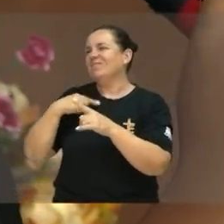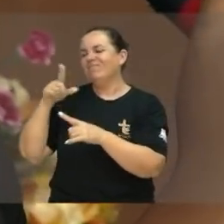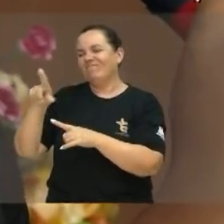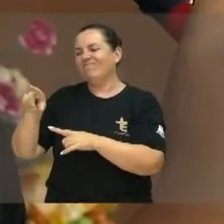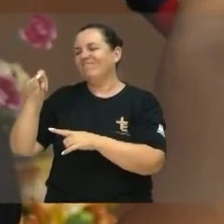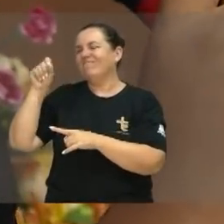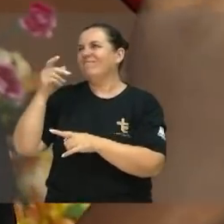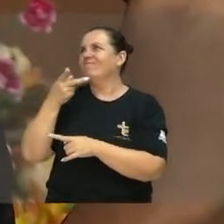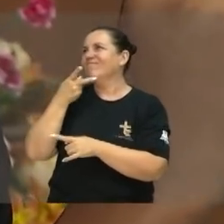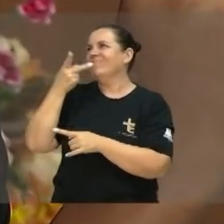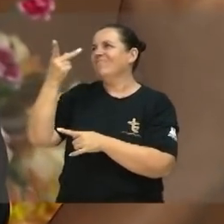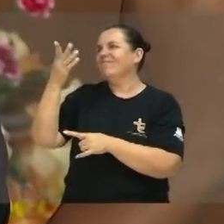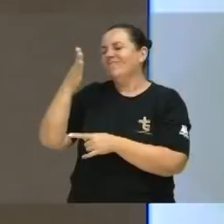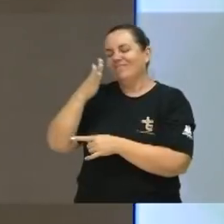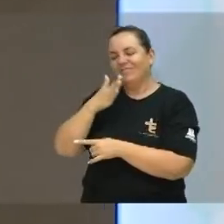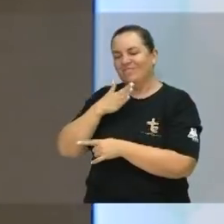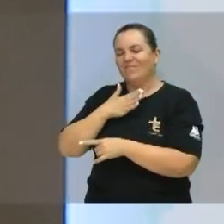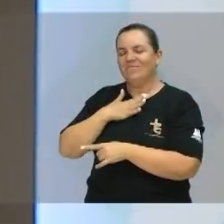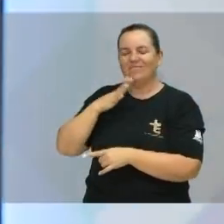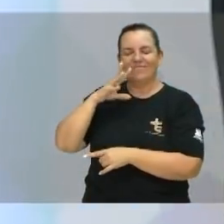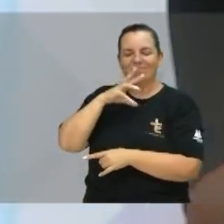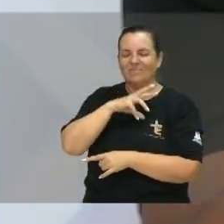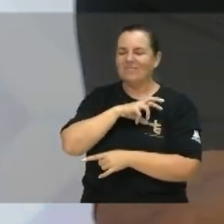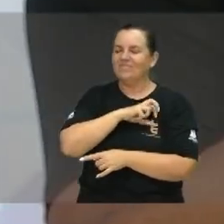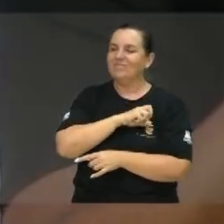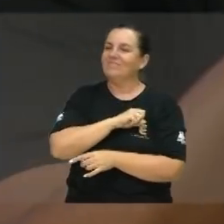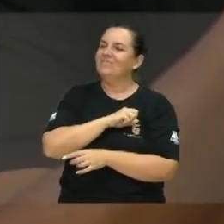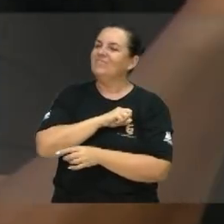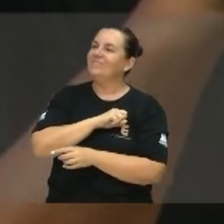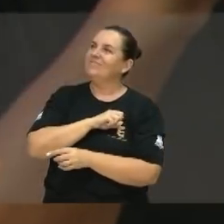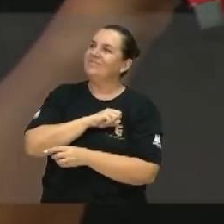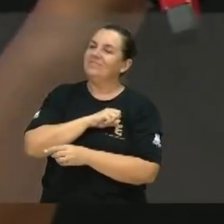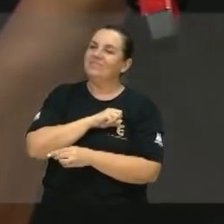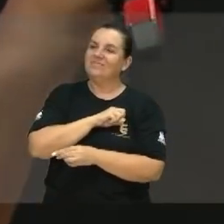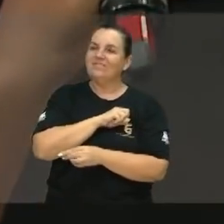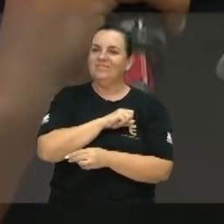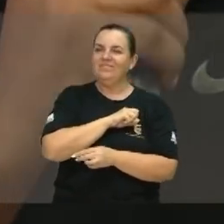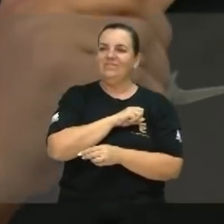e eu me atrevo a te chamar de meu amor